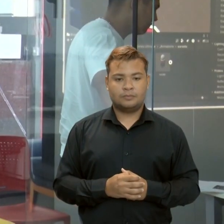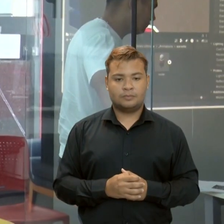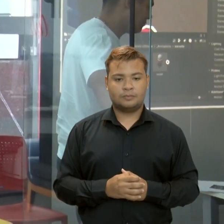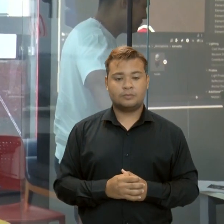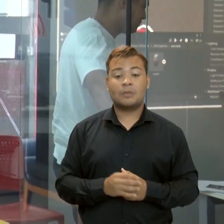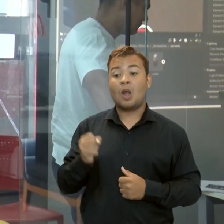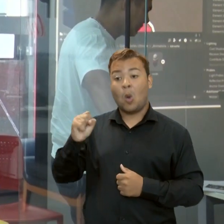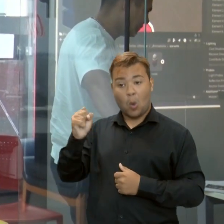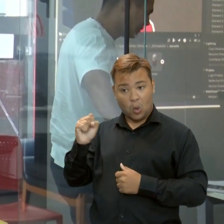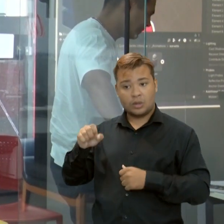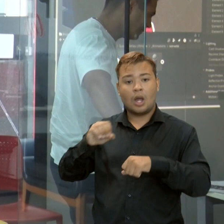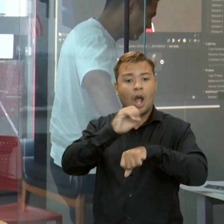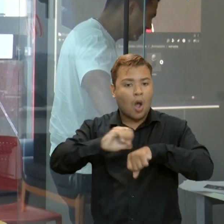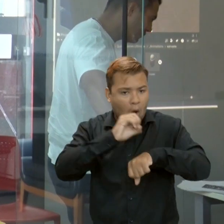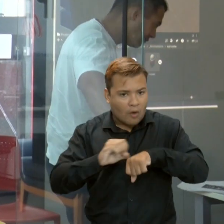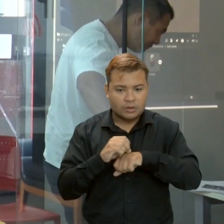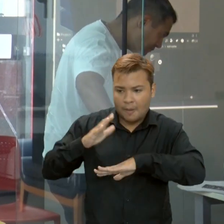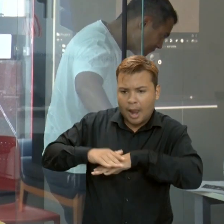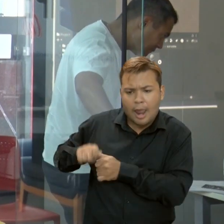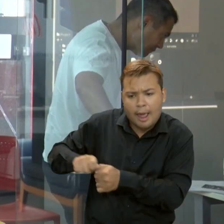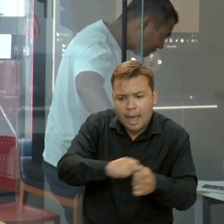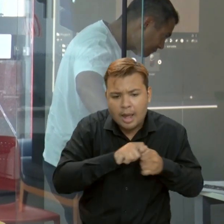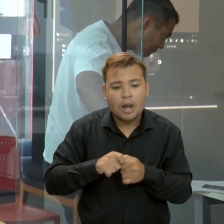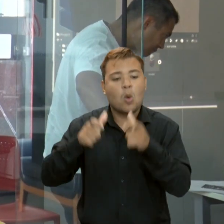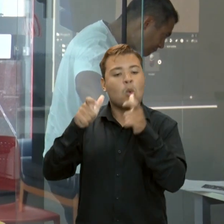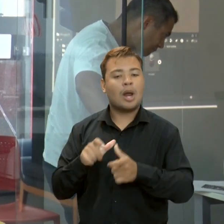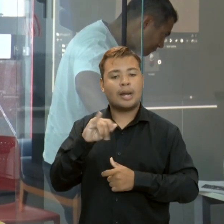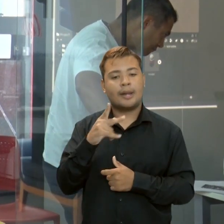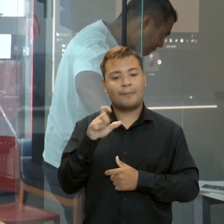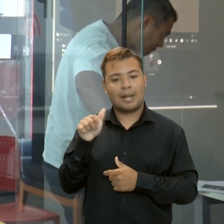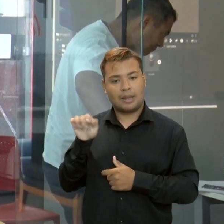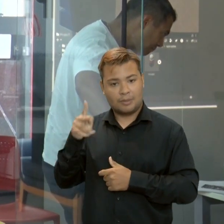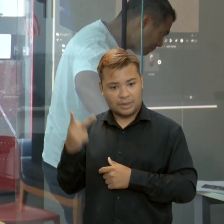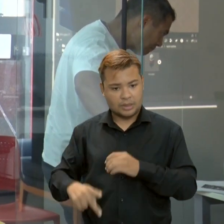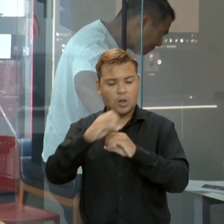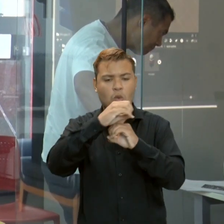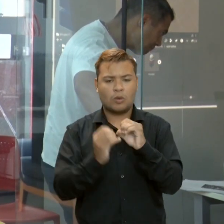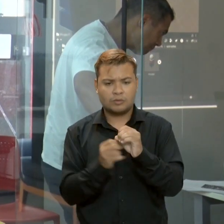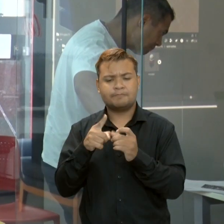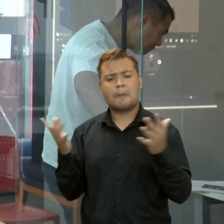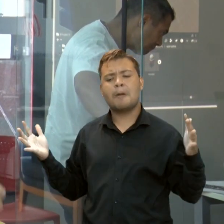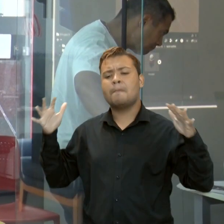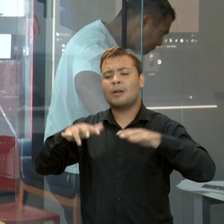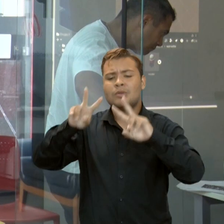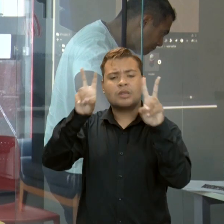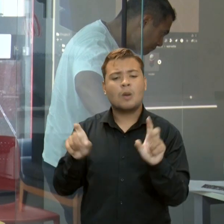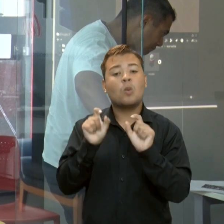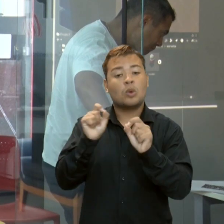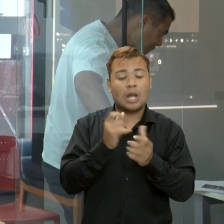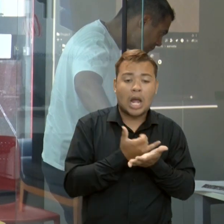É a 8ª Oficina Maker que acontece no IPLab da Universidade Federal de Goiás. O encontro é sobre uma